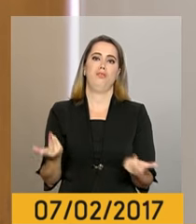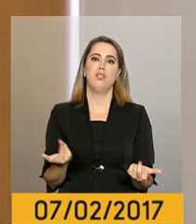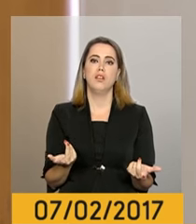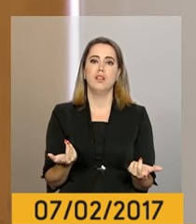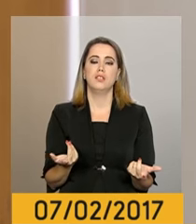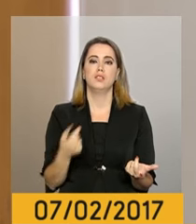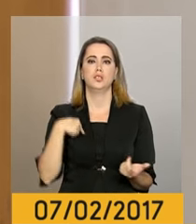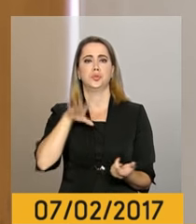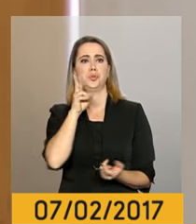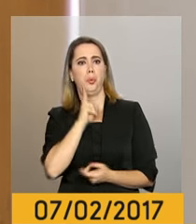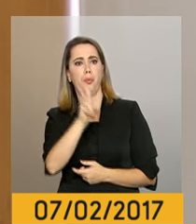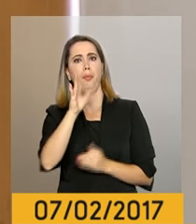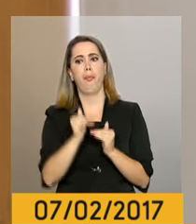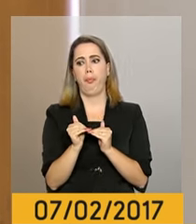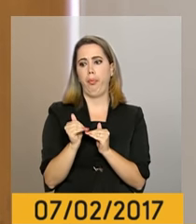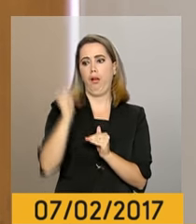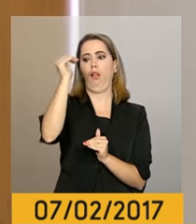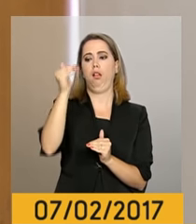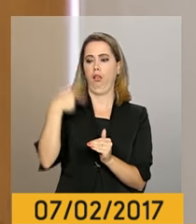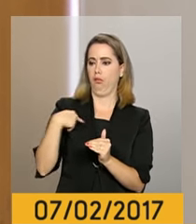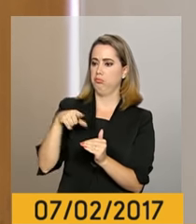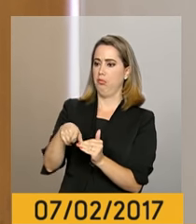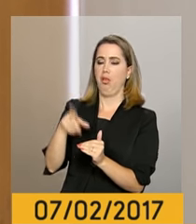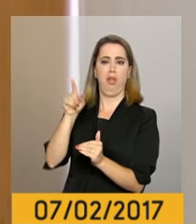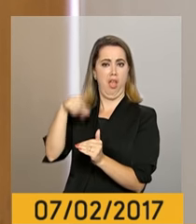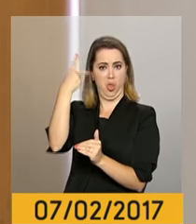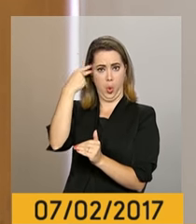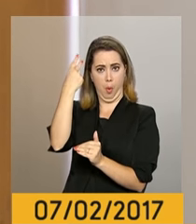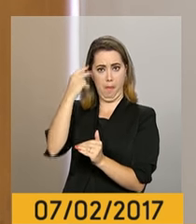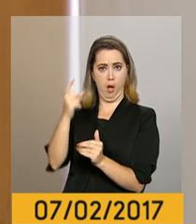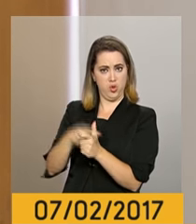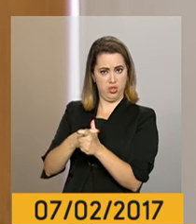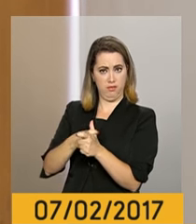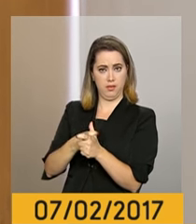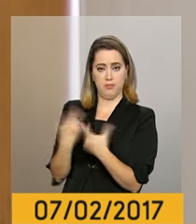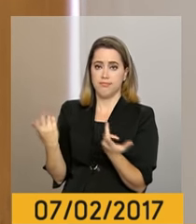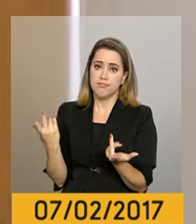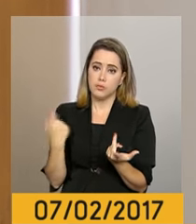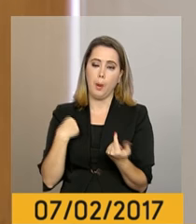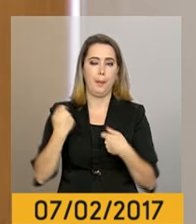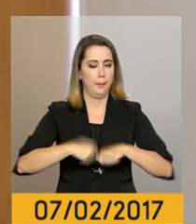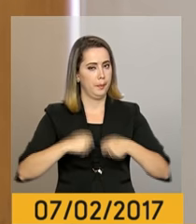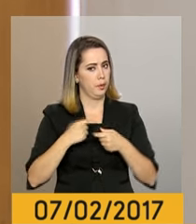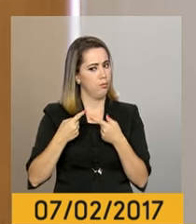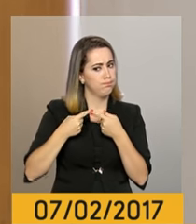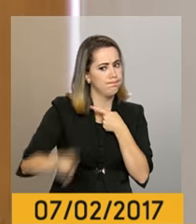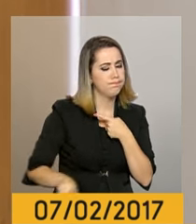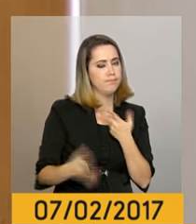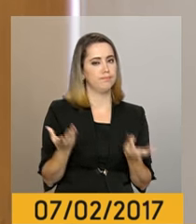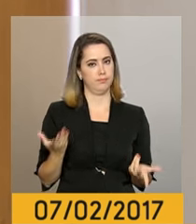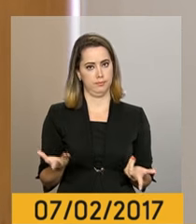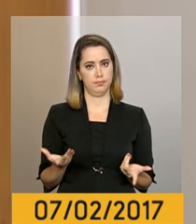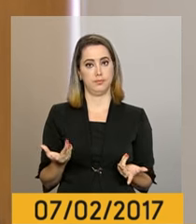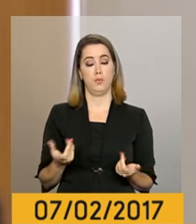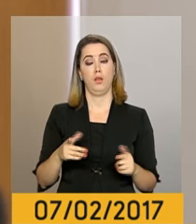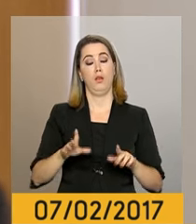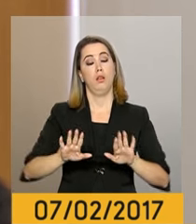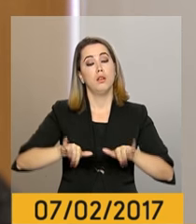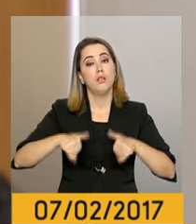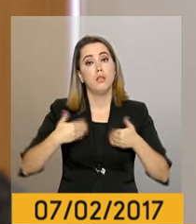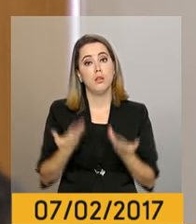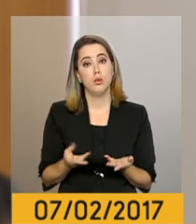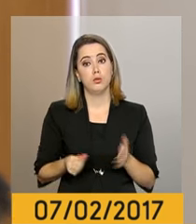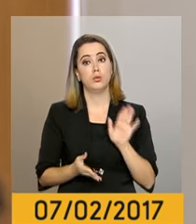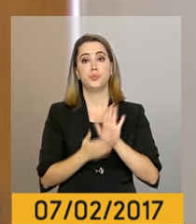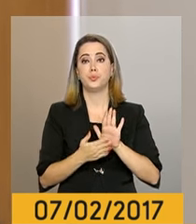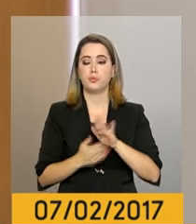coisa volumosa, grandiosa, achamos que é natural, e nós temos que nos insurgir contra isso. E, para tanto, quando apresentamos o teto